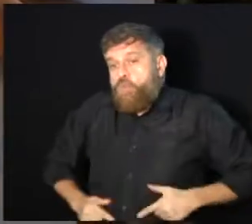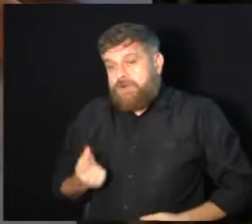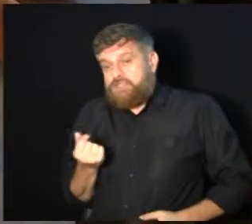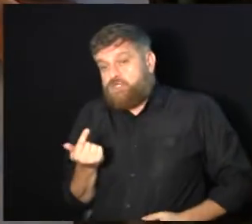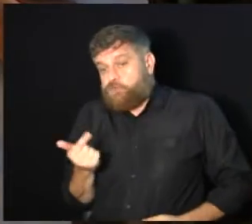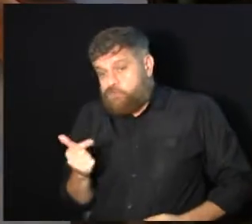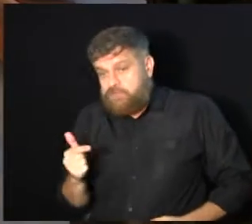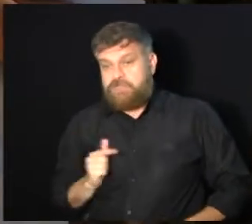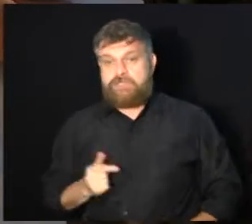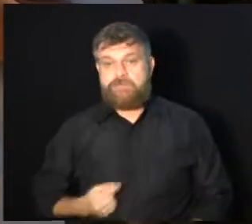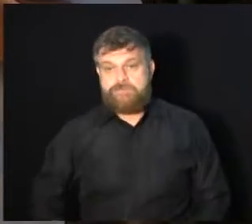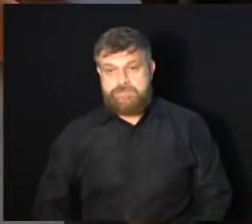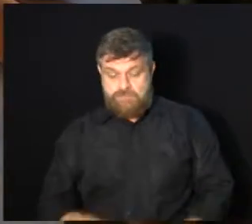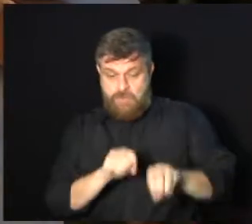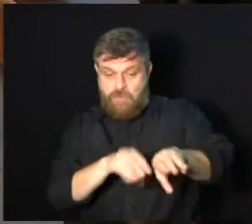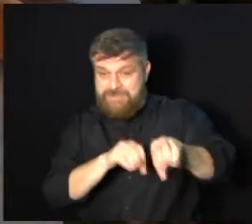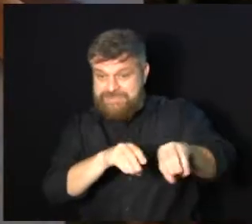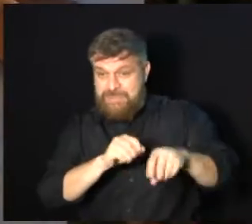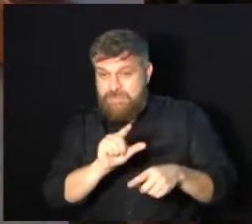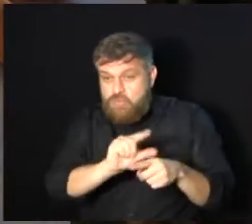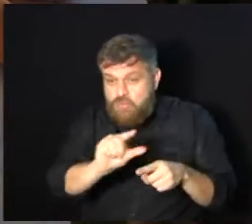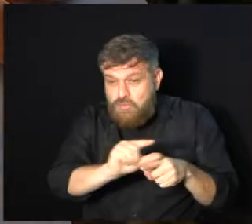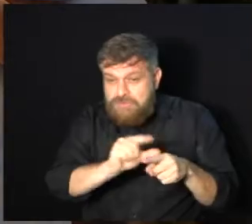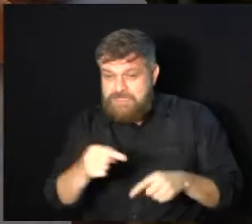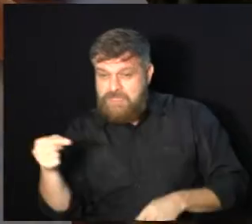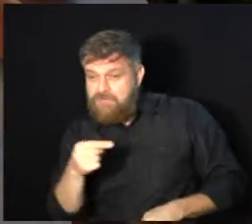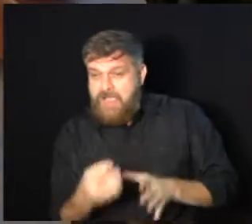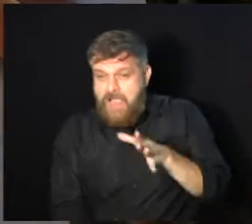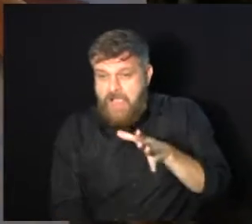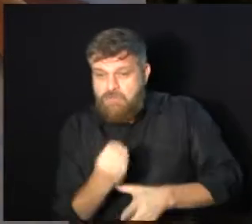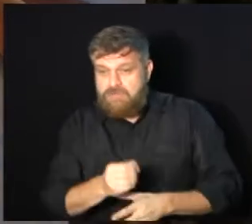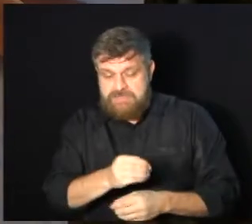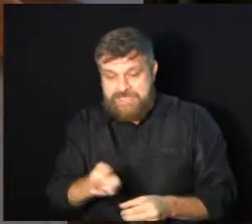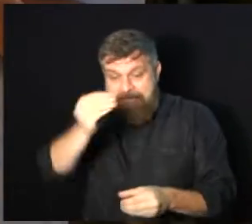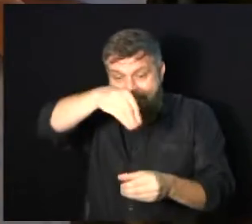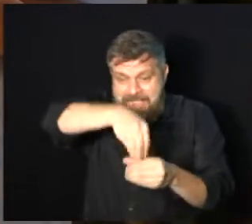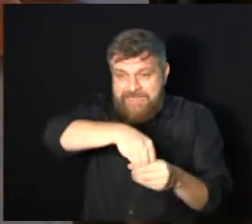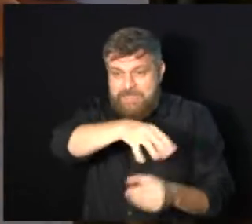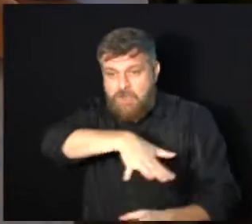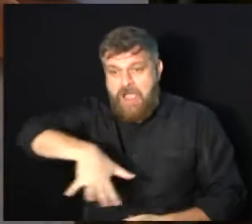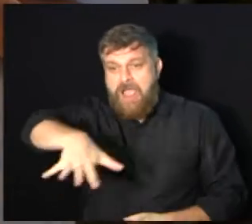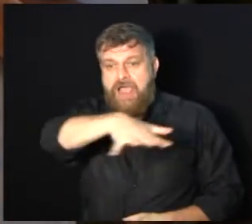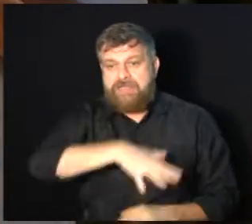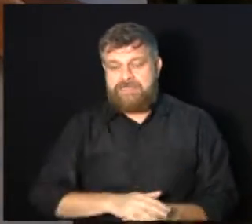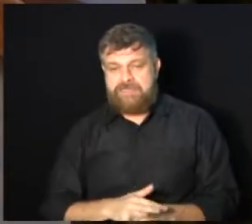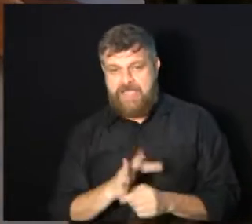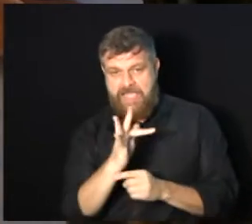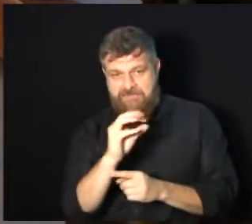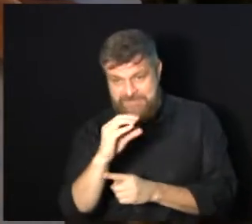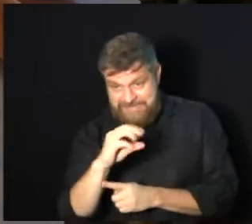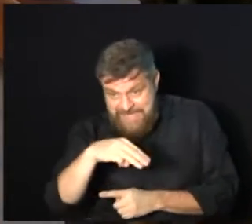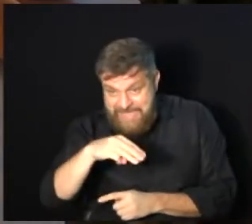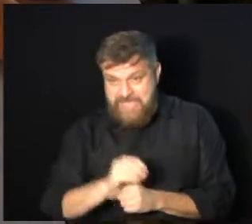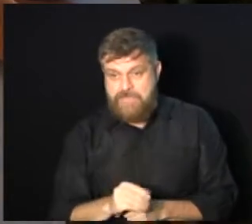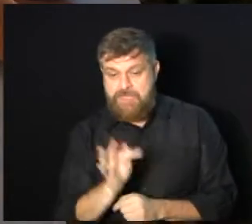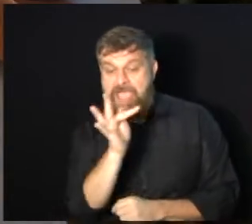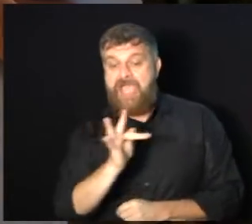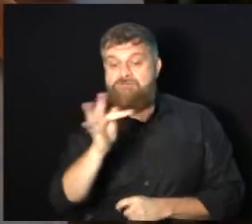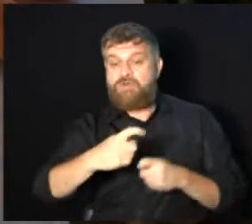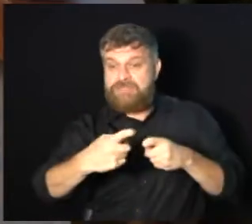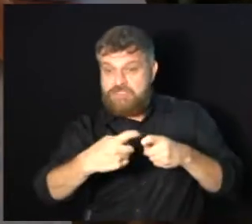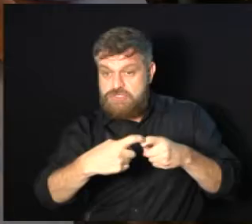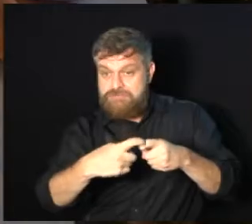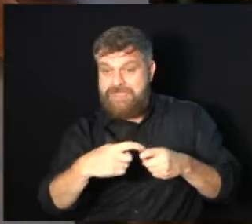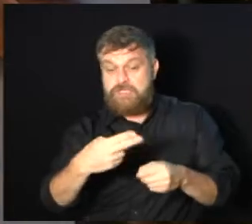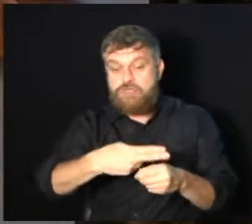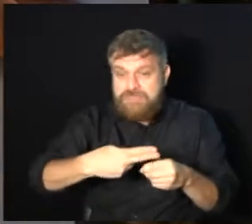As aulas do cursinho Zilda Arnes serão ministradas dentro das instalações da Faculdade de Ciências Médicas da Unicamp.